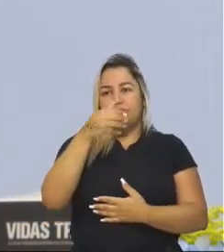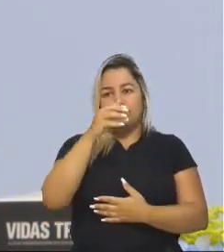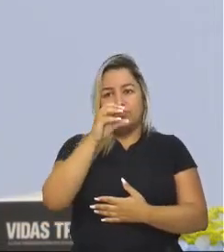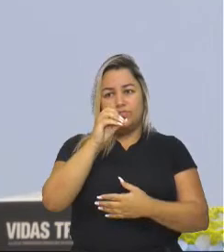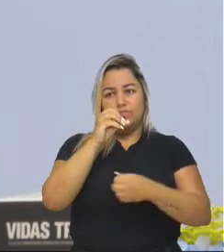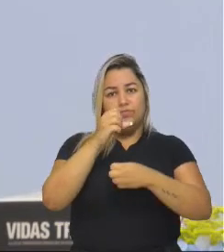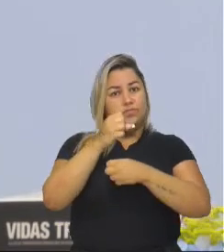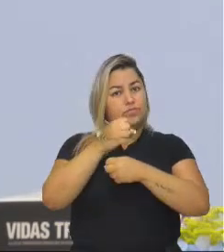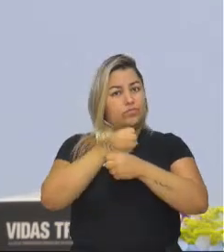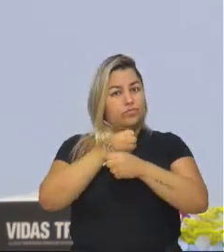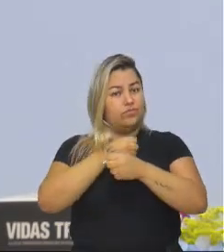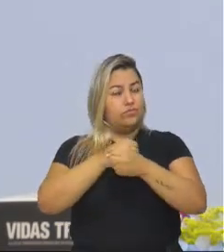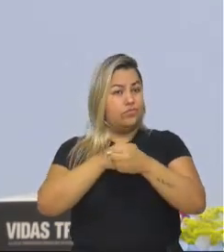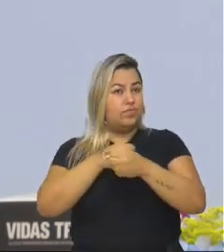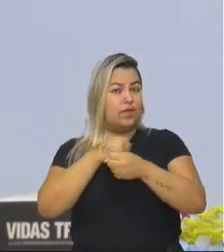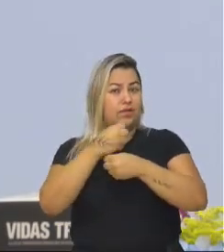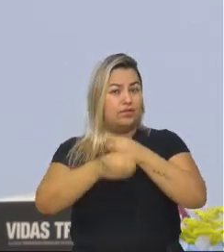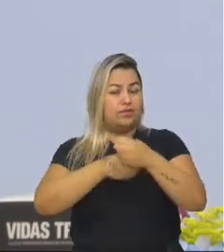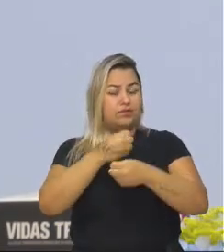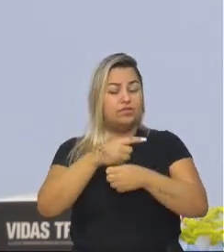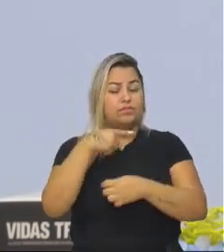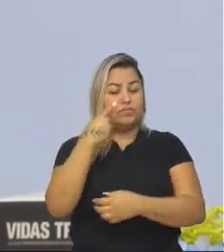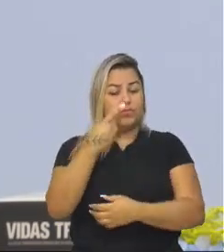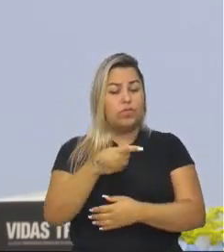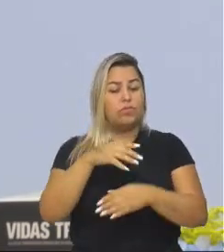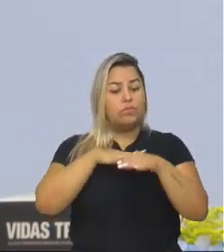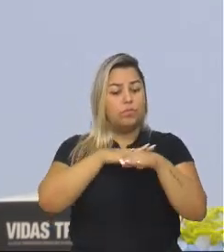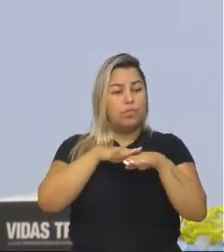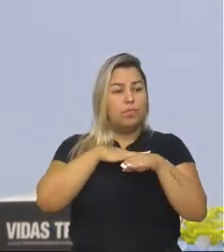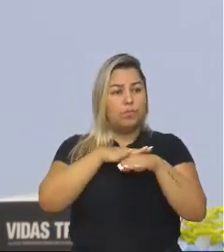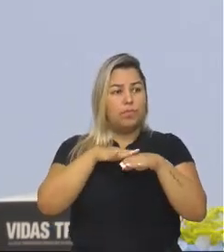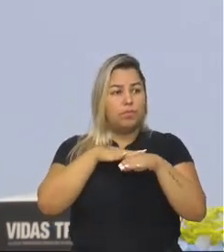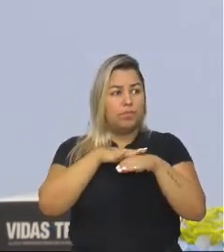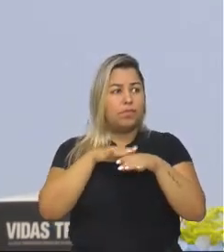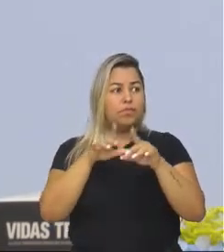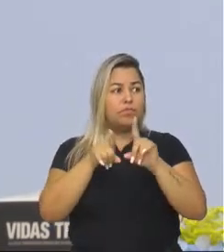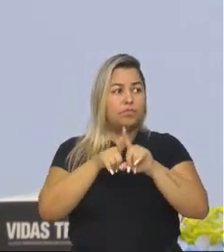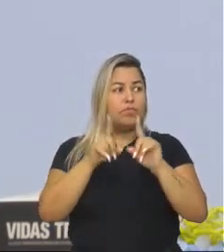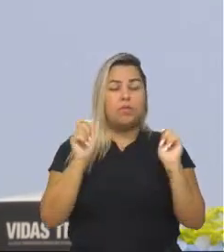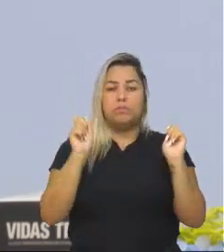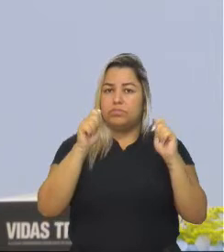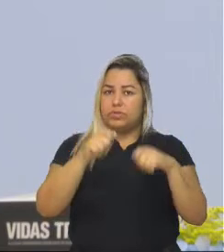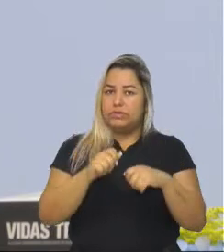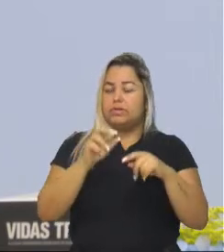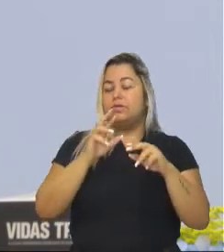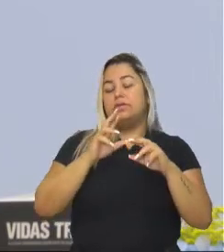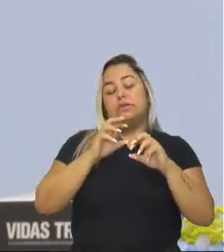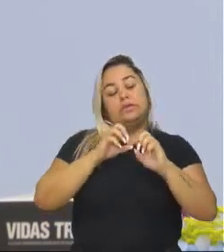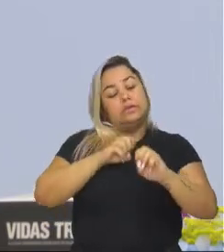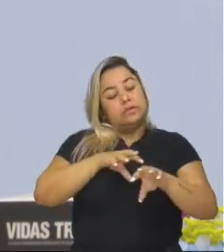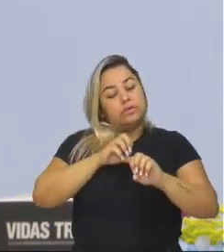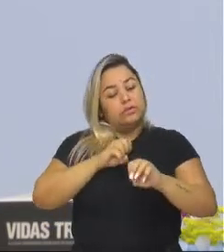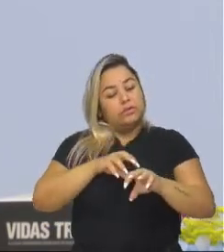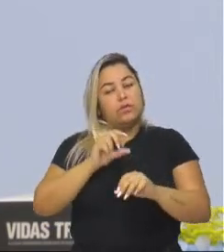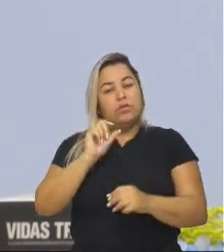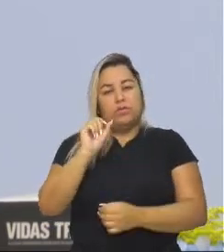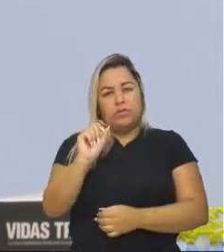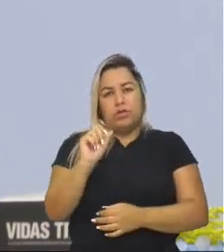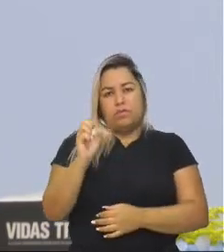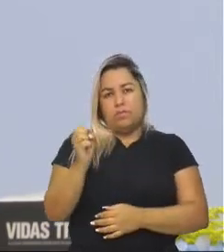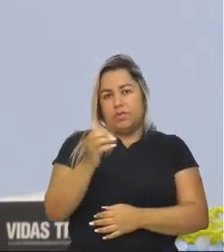né, dessa conversa com o João, que vocês precisam ensinar o que é uma